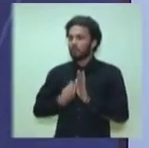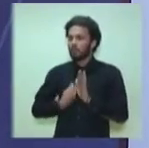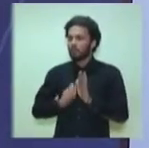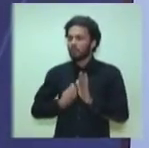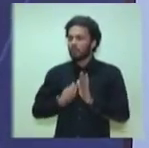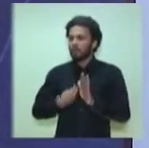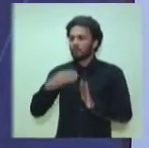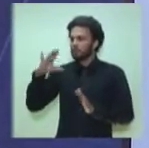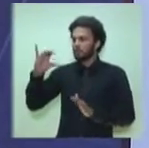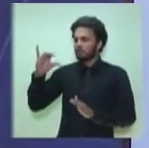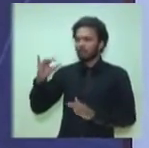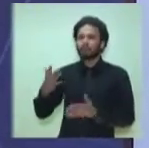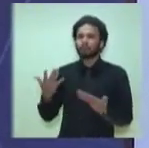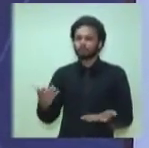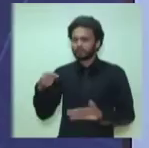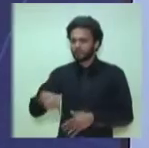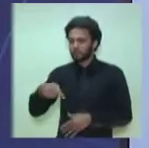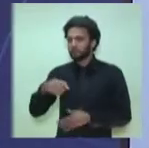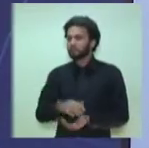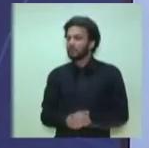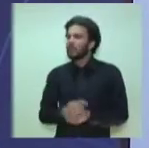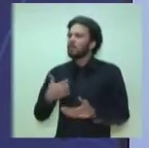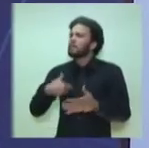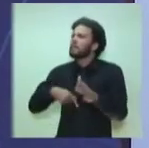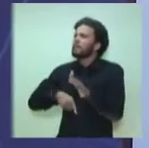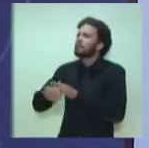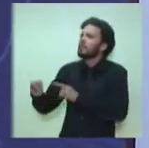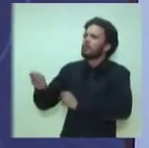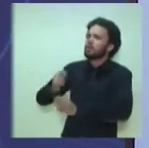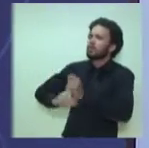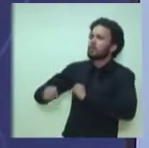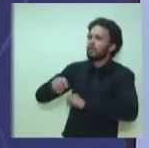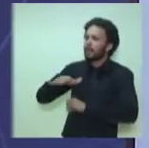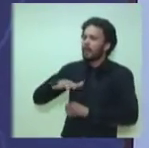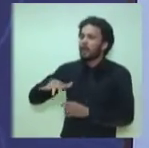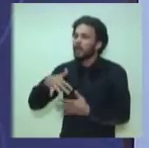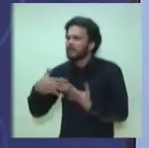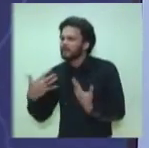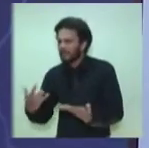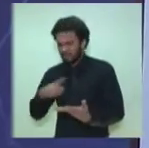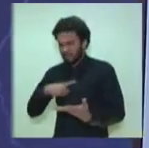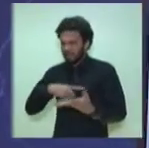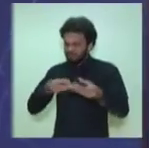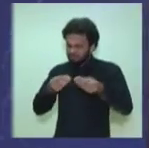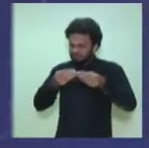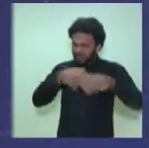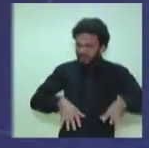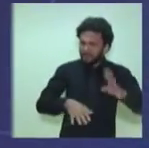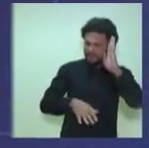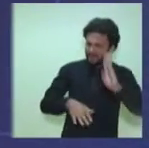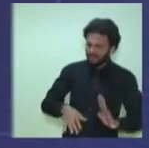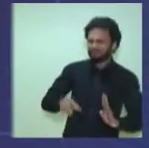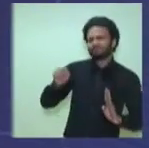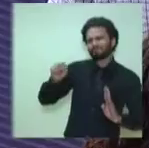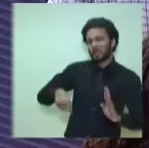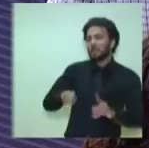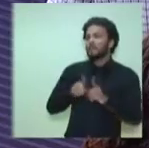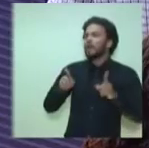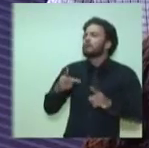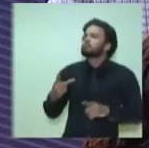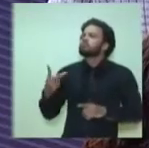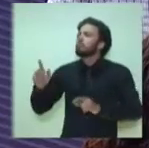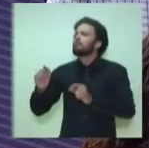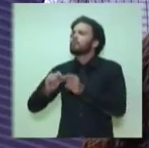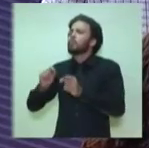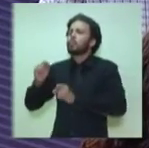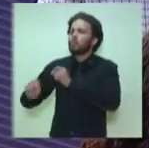de Manaus. Eu queria fazer uma pergunta na área de economia, né? Apesar da atual crise econômica do país, quais seriam suas